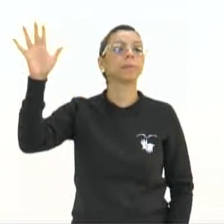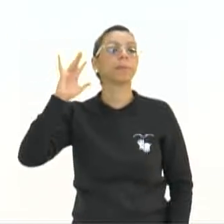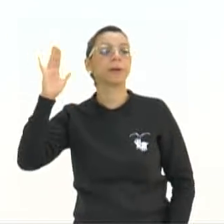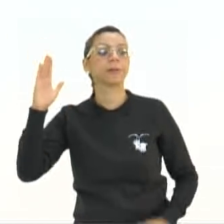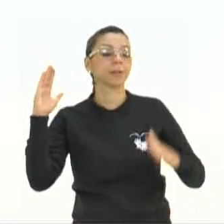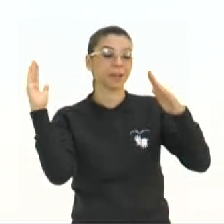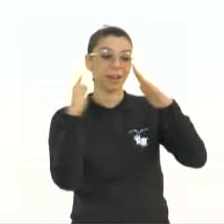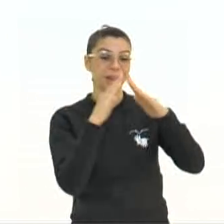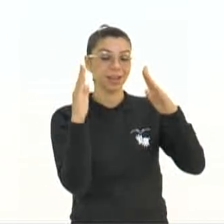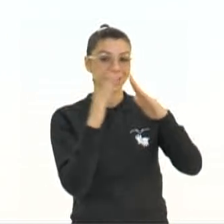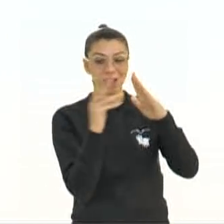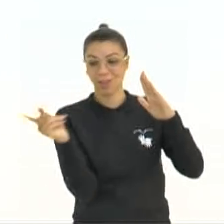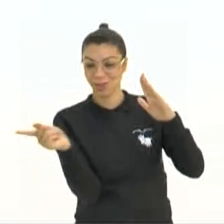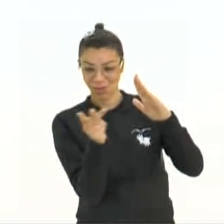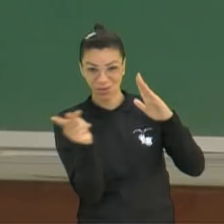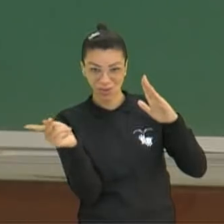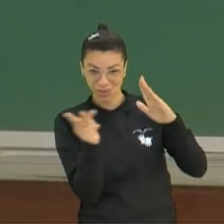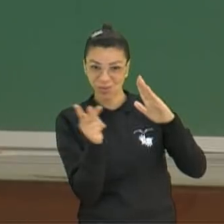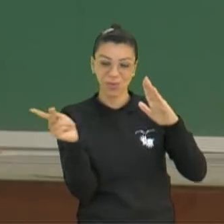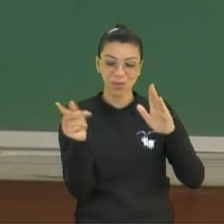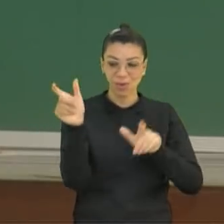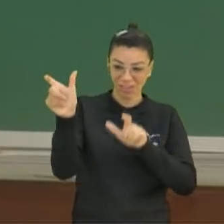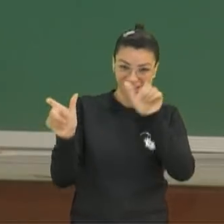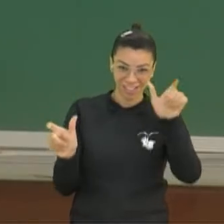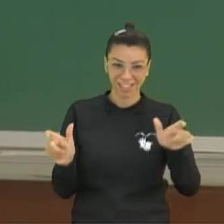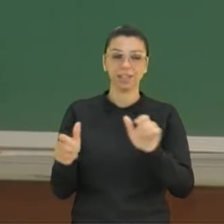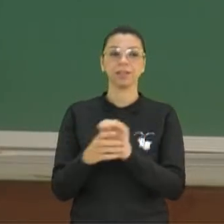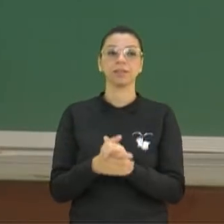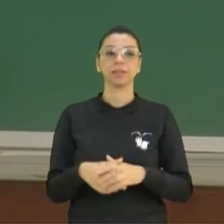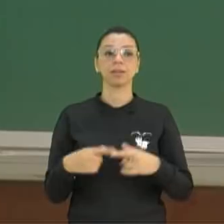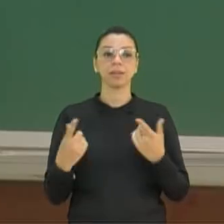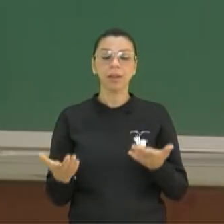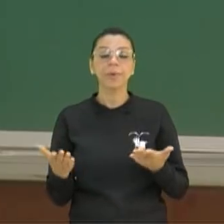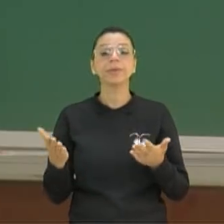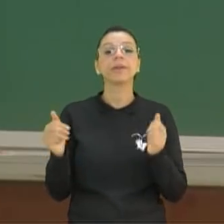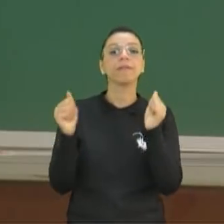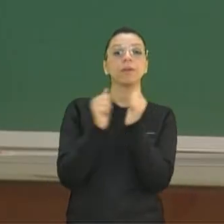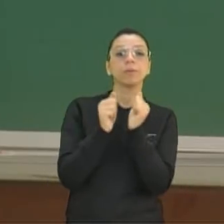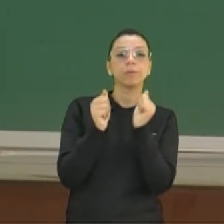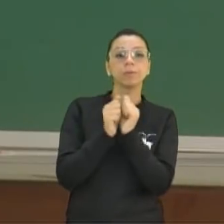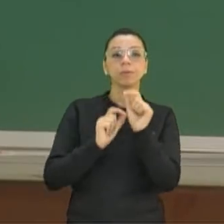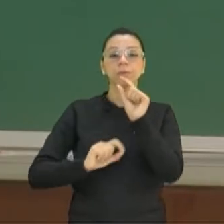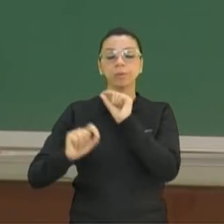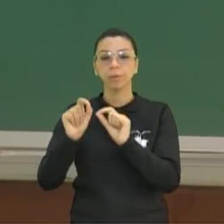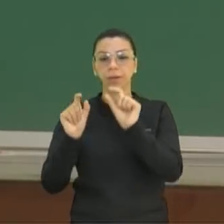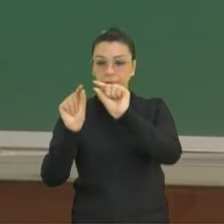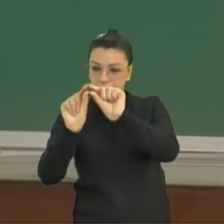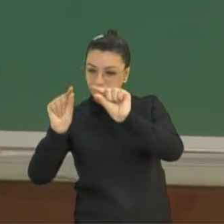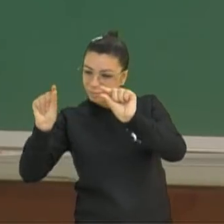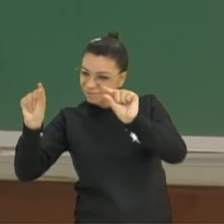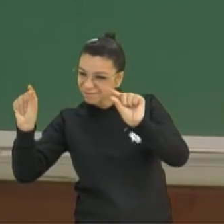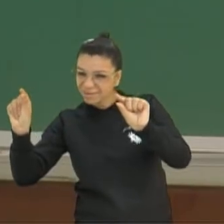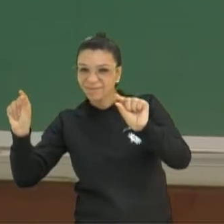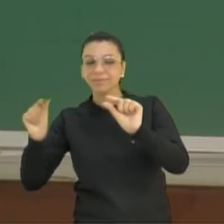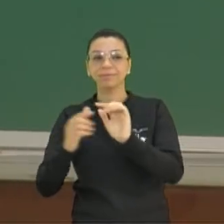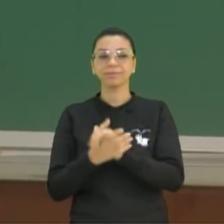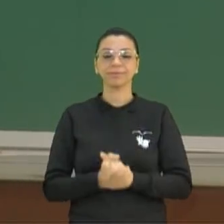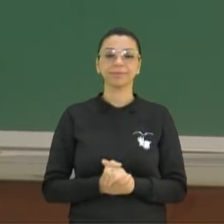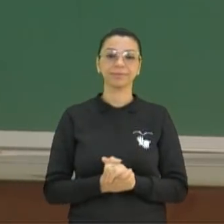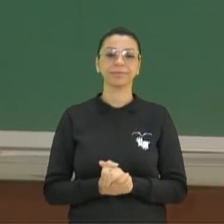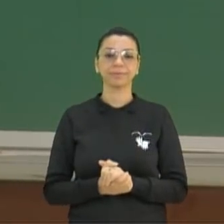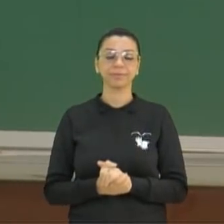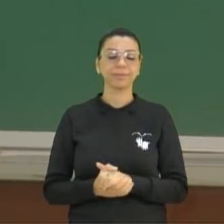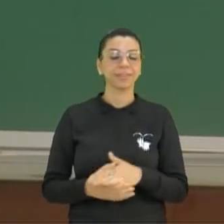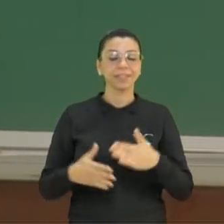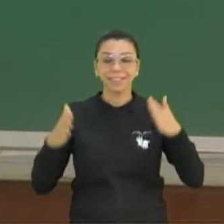destes dois, né? Se ele estava collect his dirty socks from under the sofa.